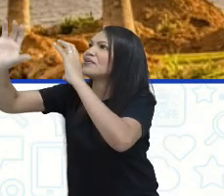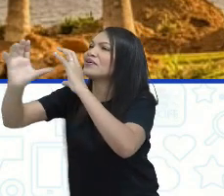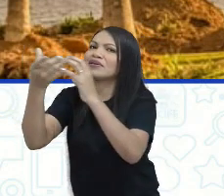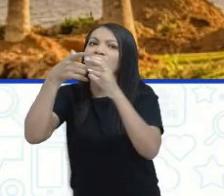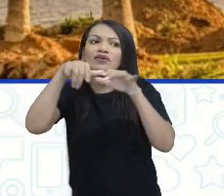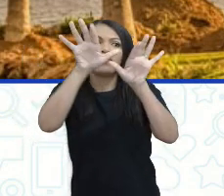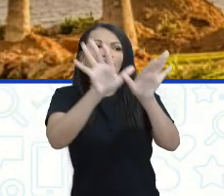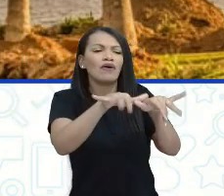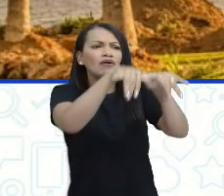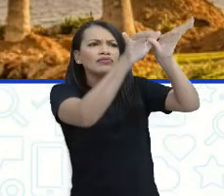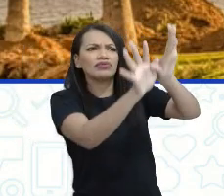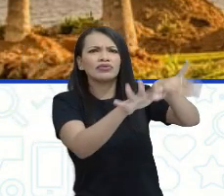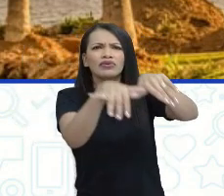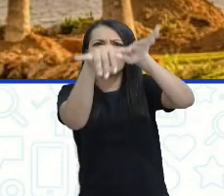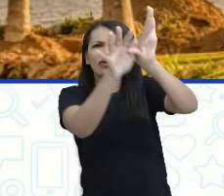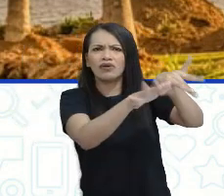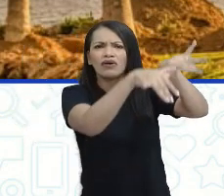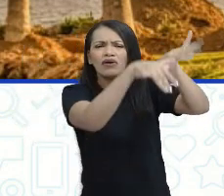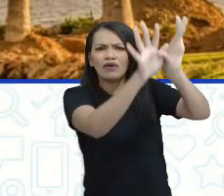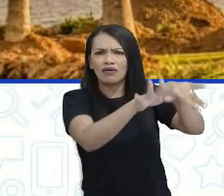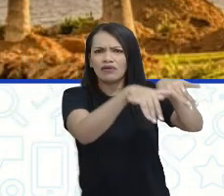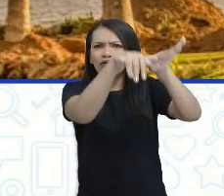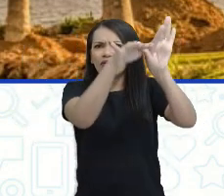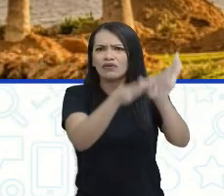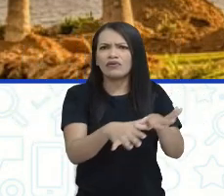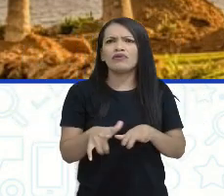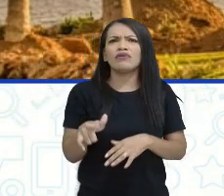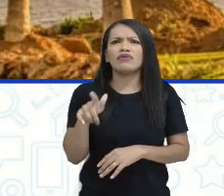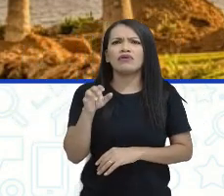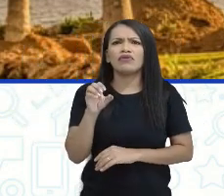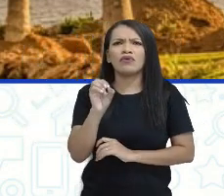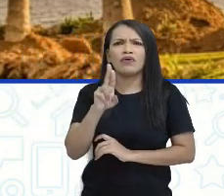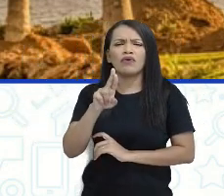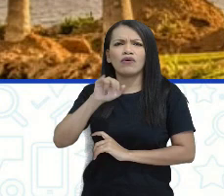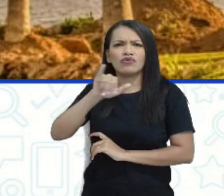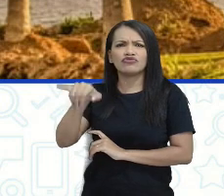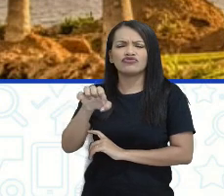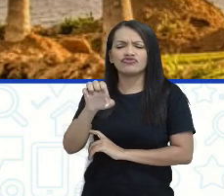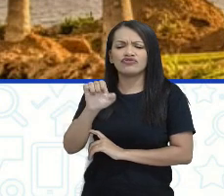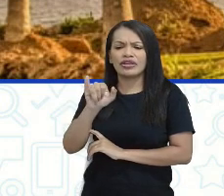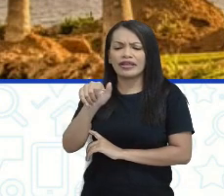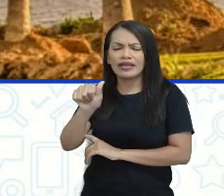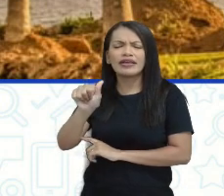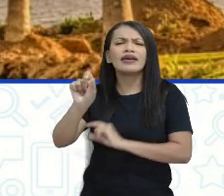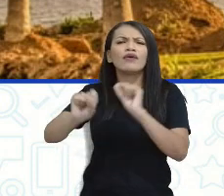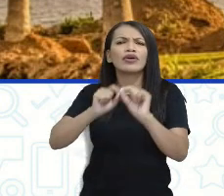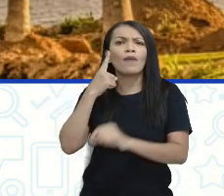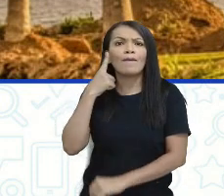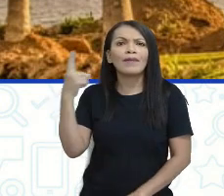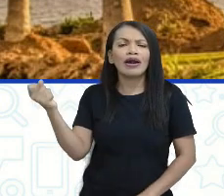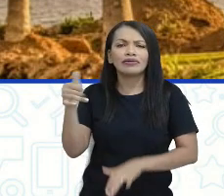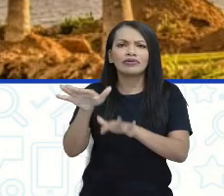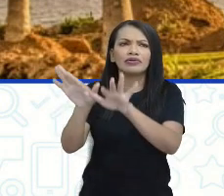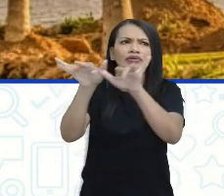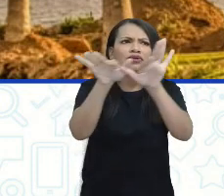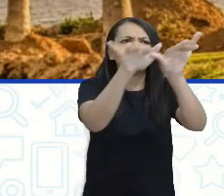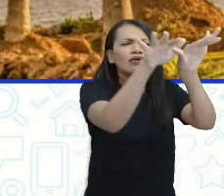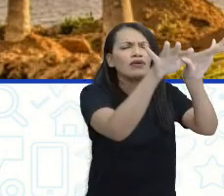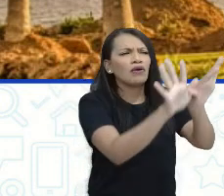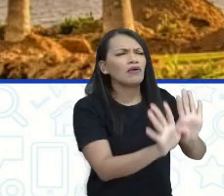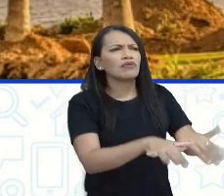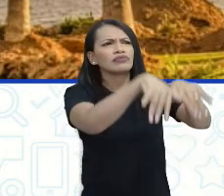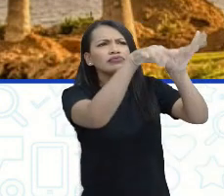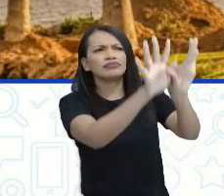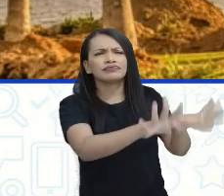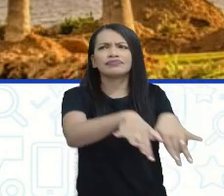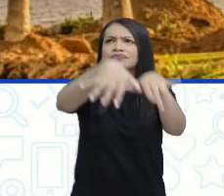aqui gorjeiam é o barulho das aves, Sim. Não gorjeiam como lá.